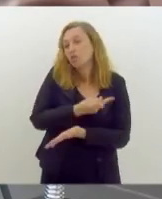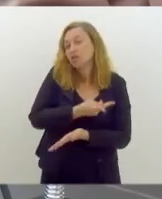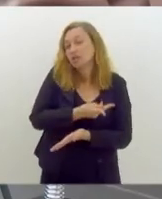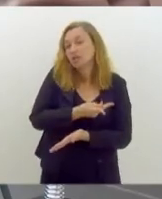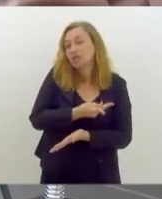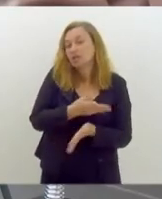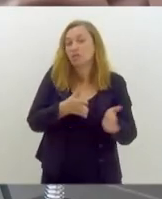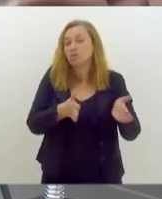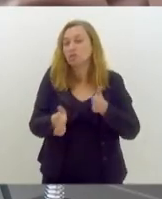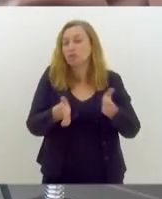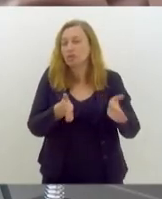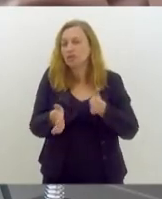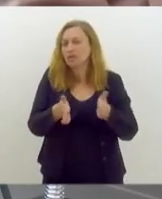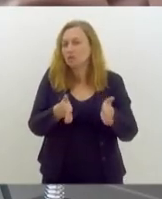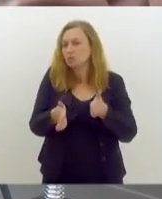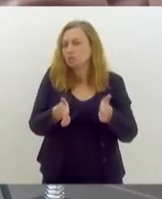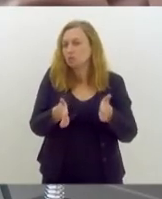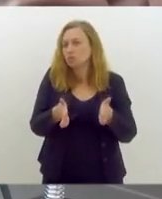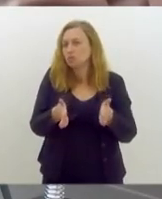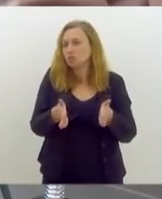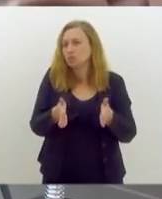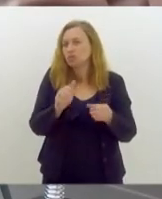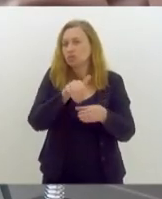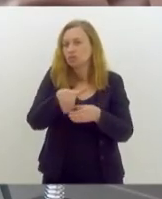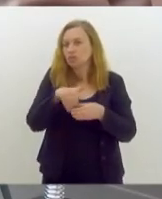período de campanha